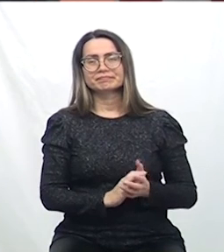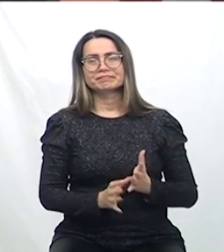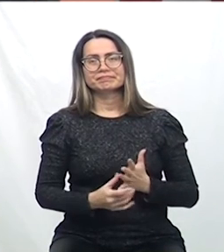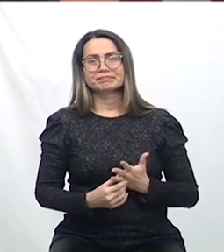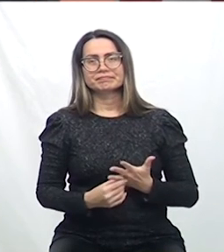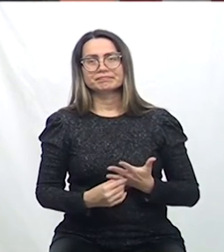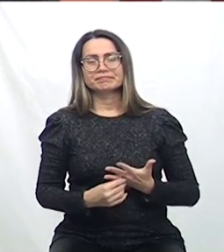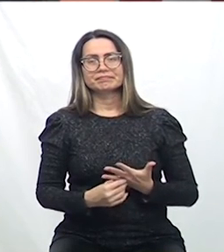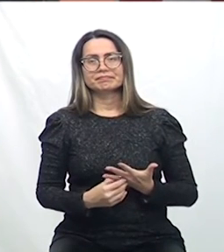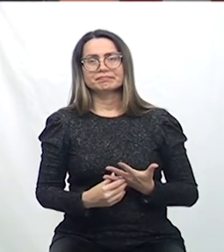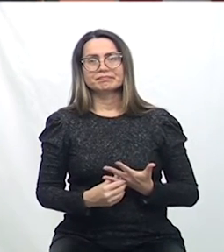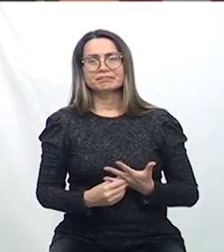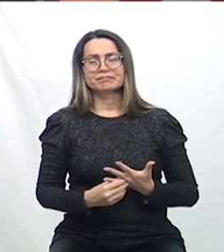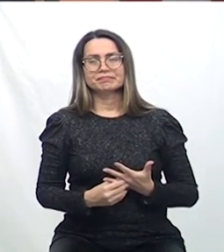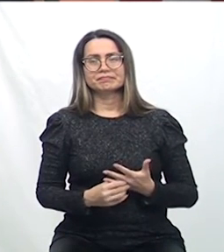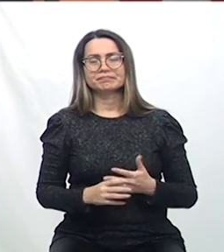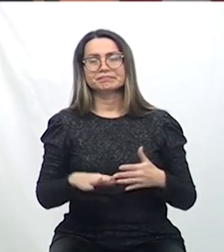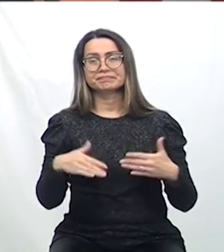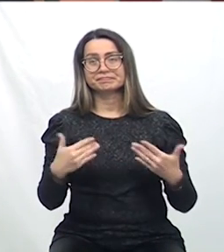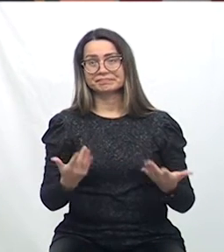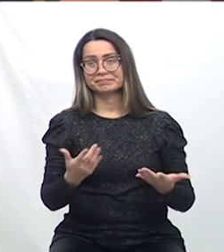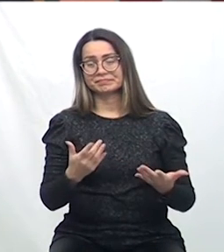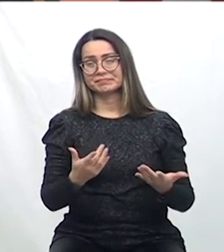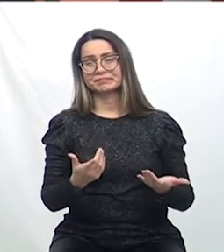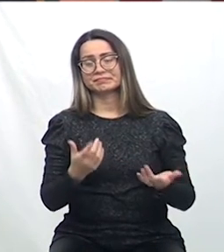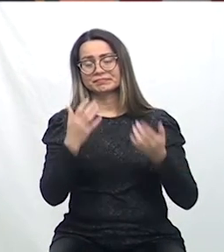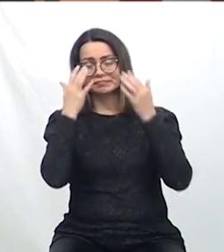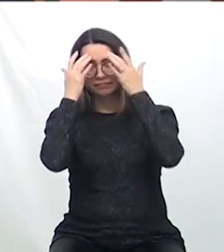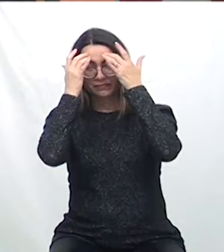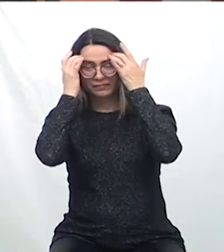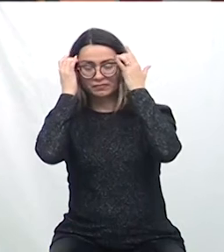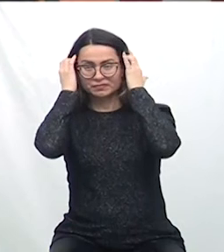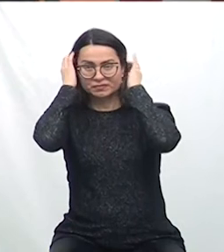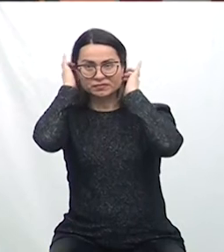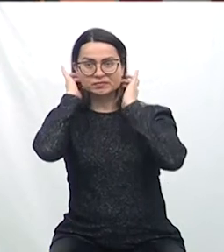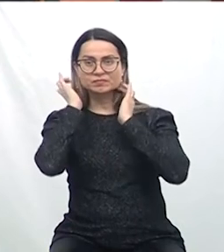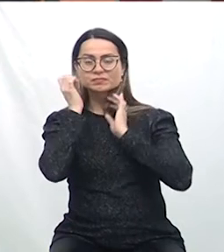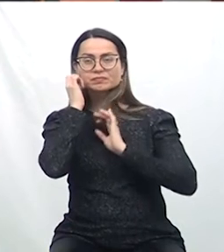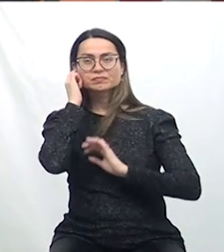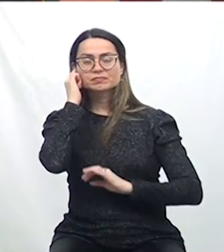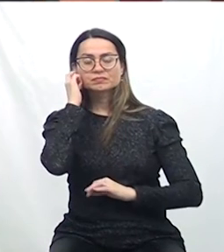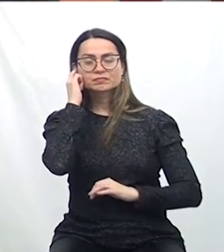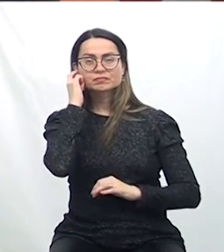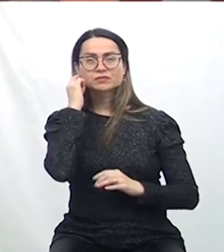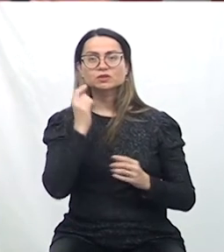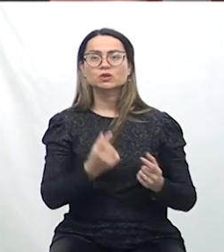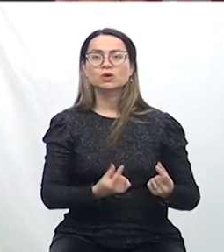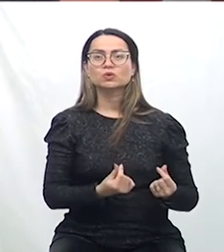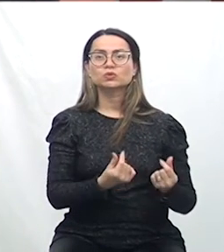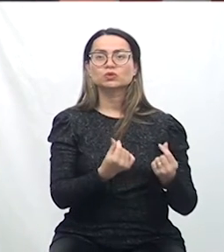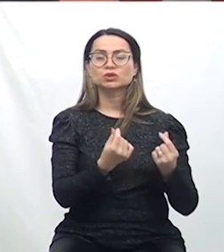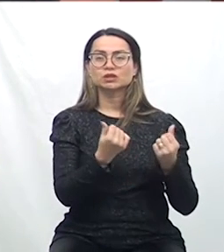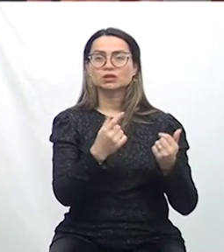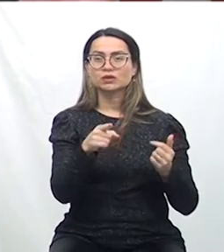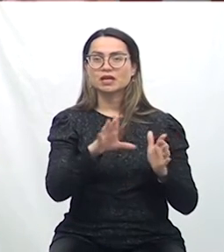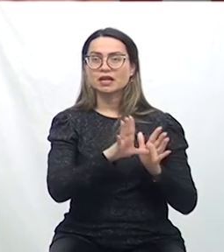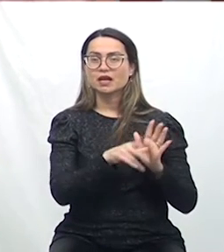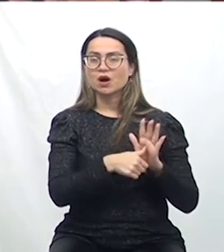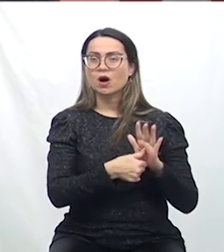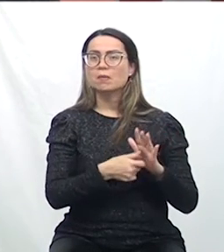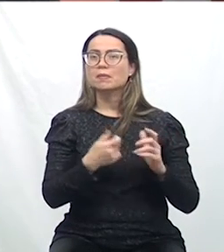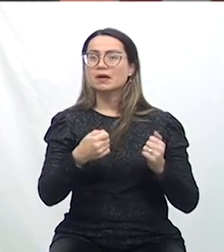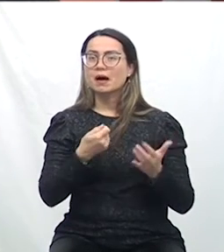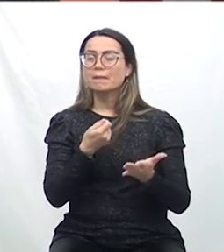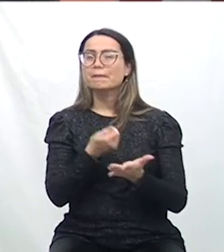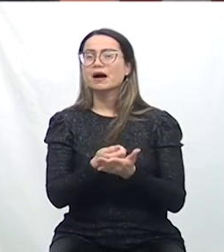mil, 30 mil, 15 mil. E com isso, com esses recursos, dá para pagar a internação e